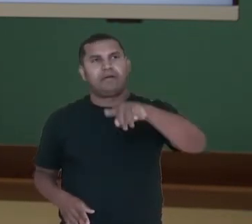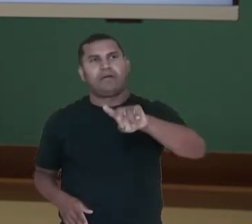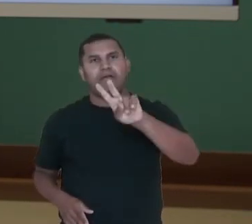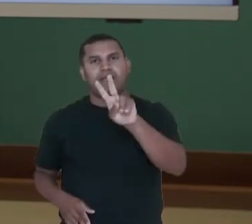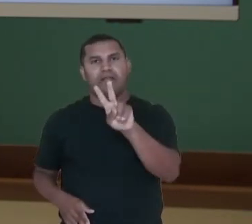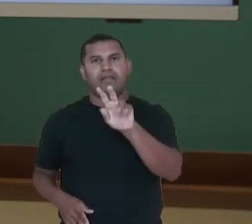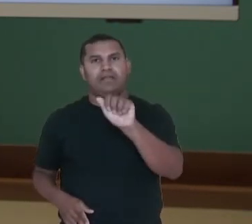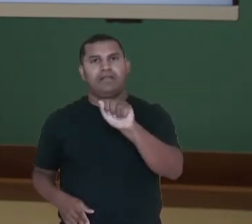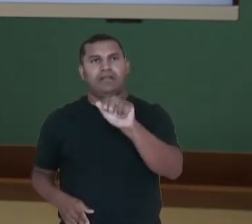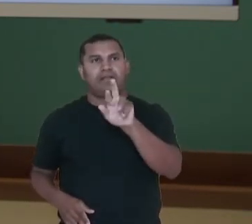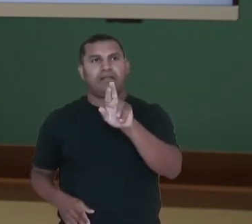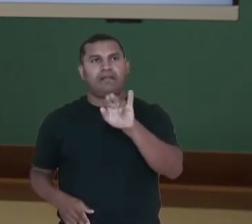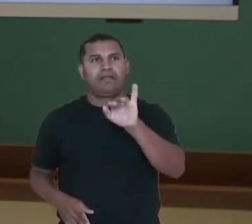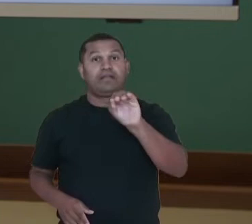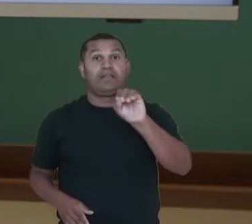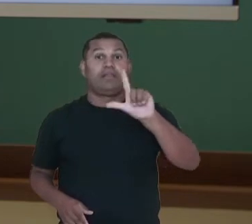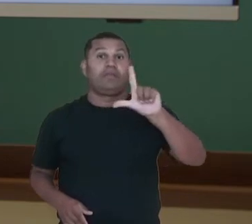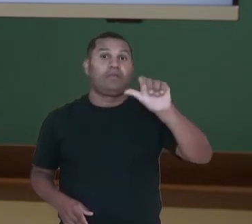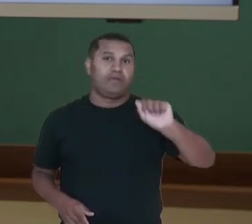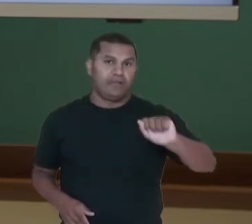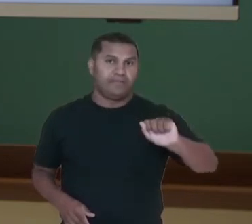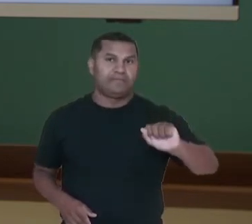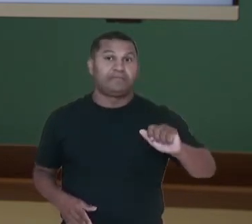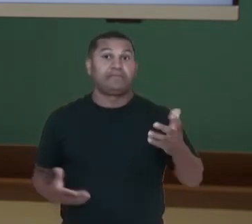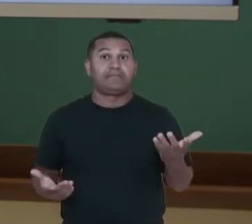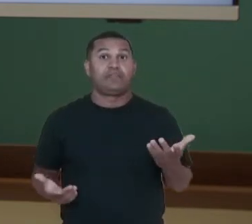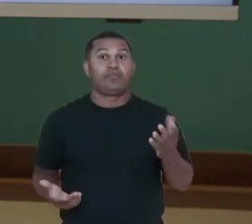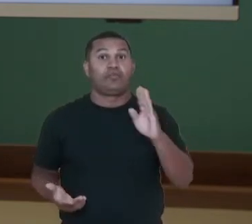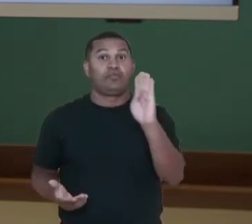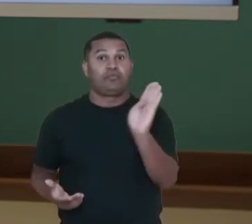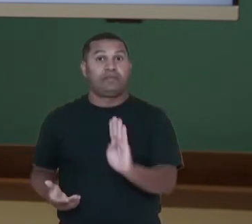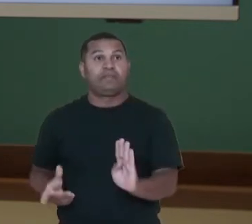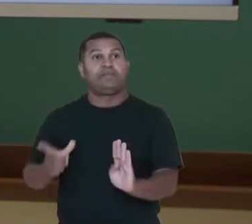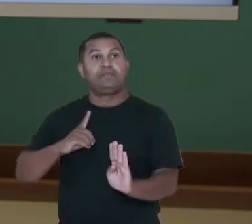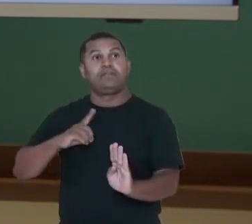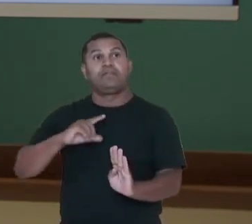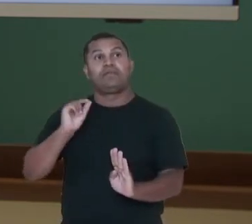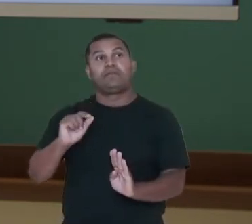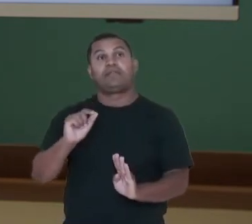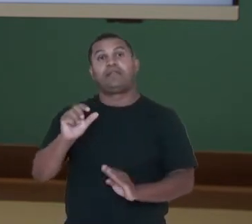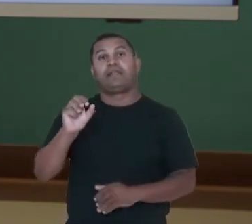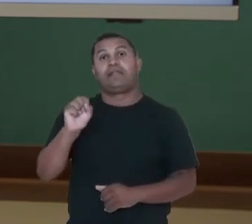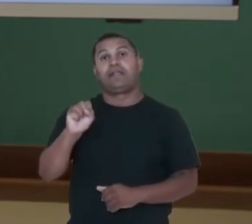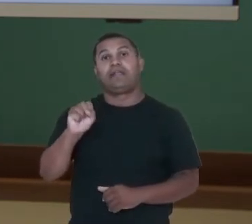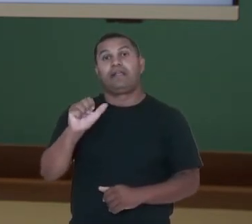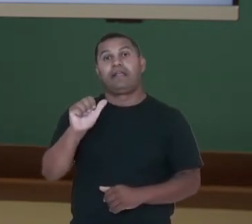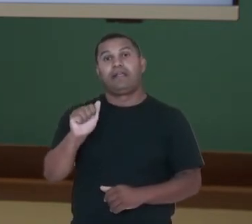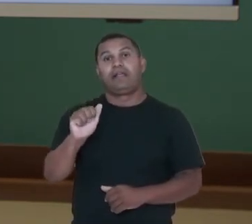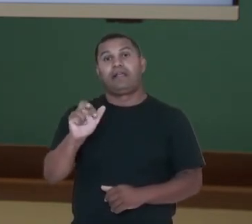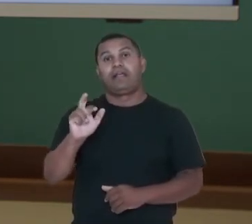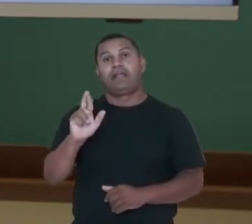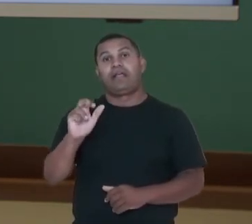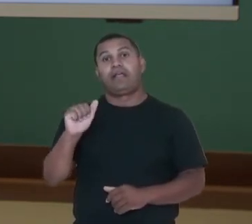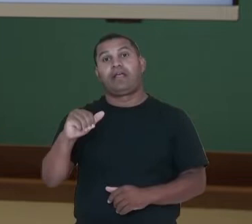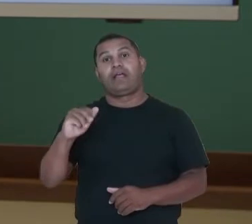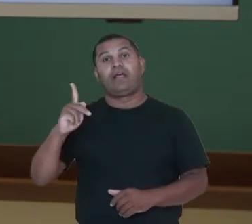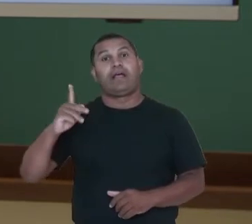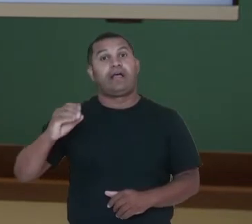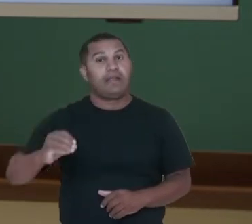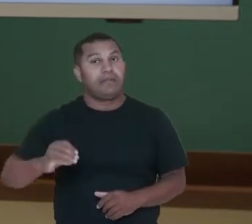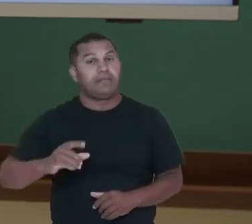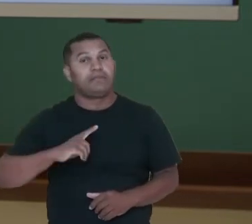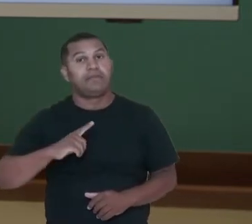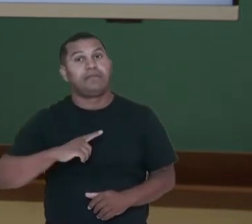sarampo como uma doença erradicada, mas houve registro de casos, então ela é uma doença